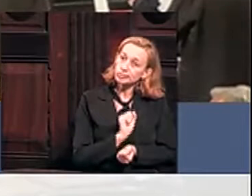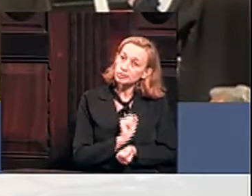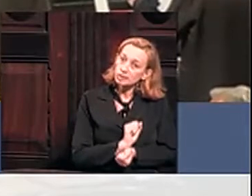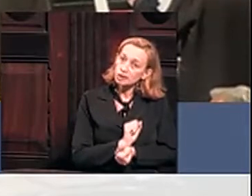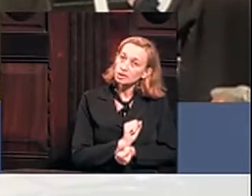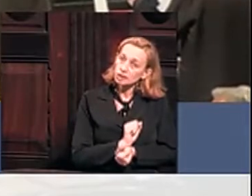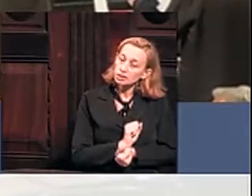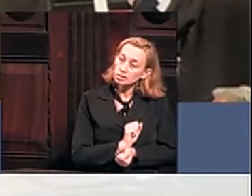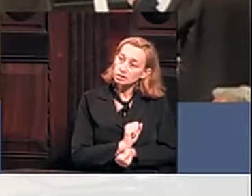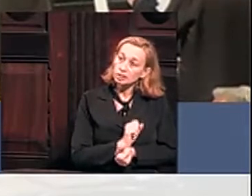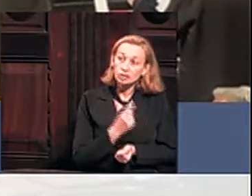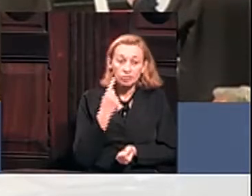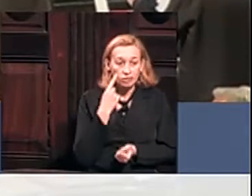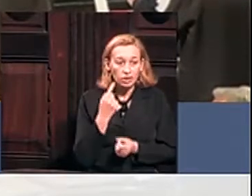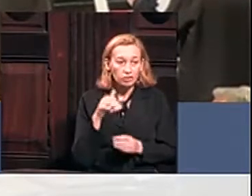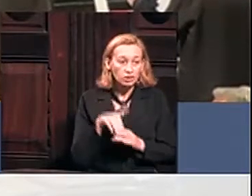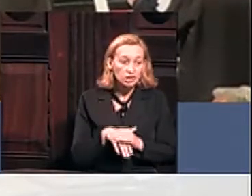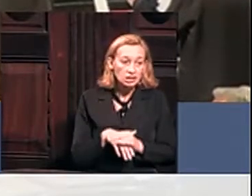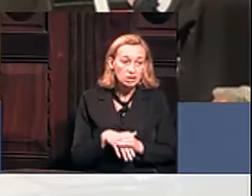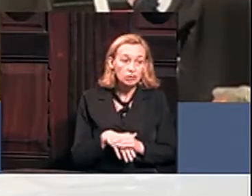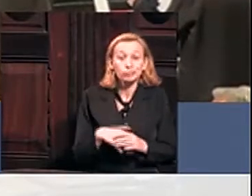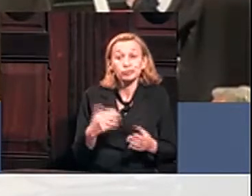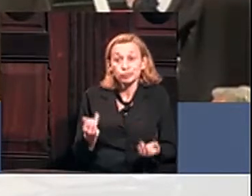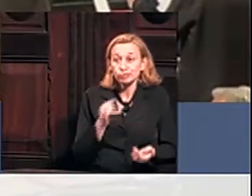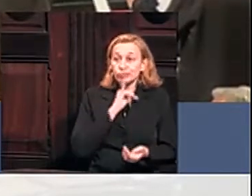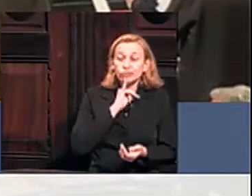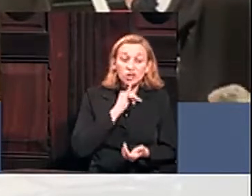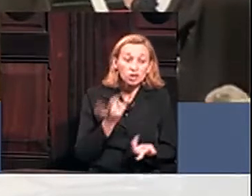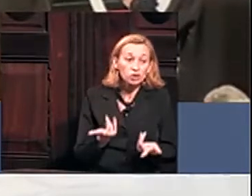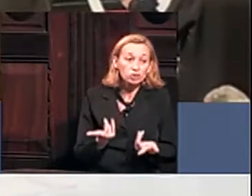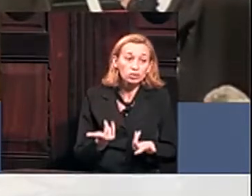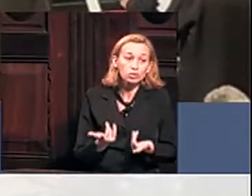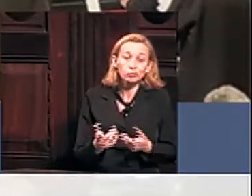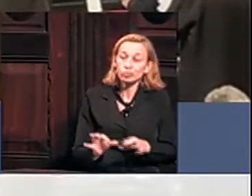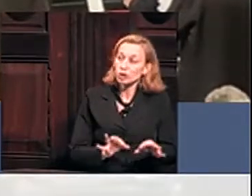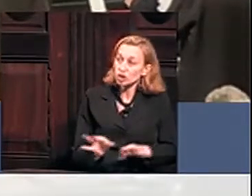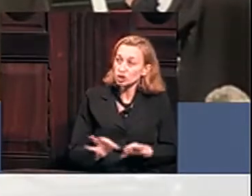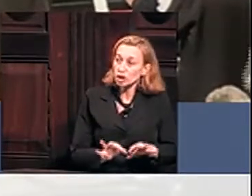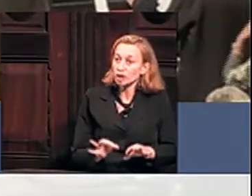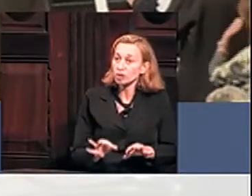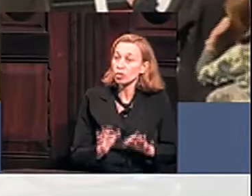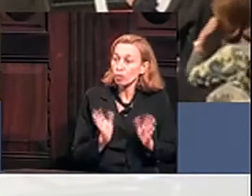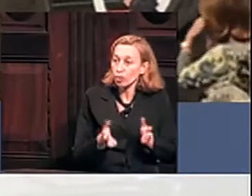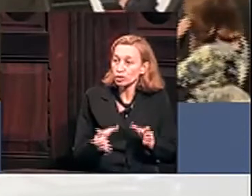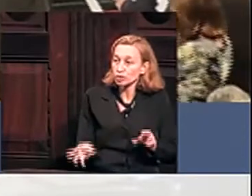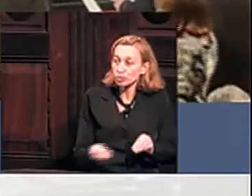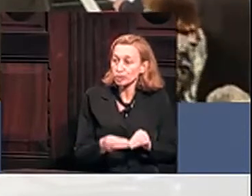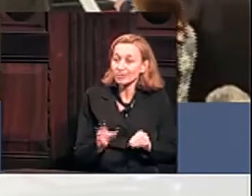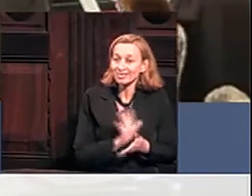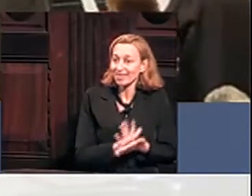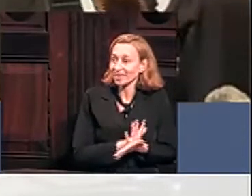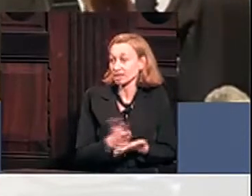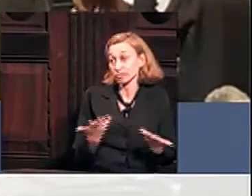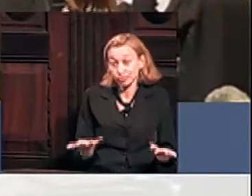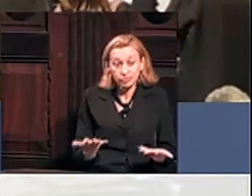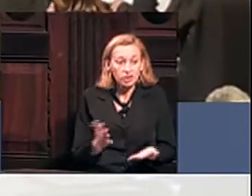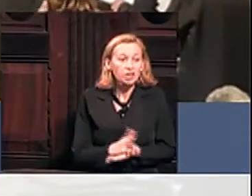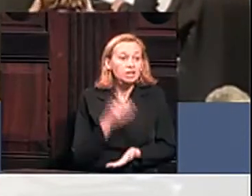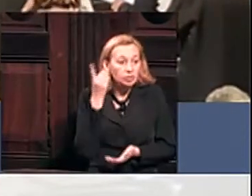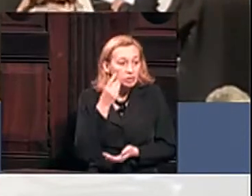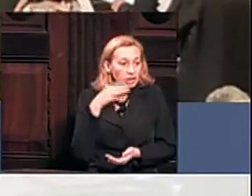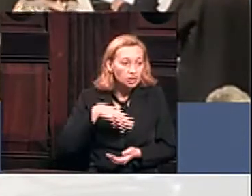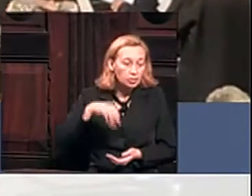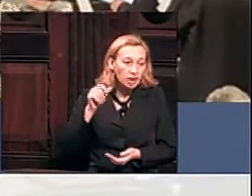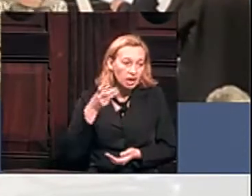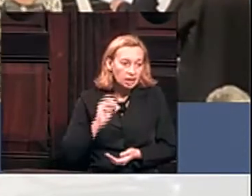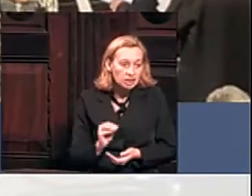esse projeto. Infelizmente, esse projeto não termina aqui hoje. A deputada Márcia Giovanni, há que se ressaltar esse trabalho, realizou